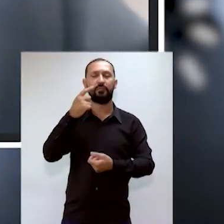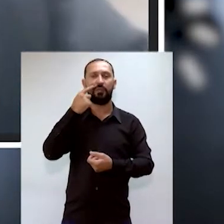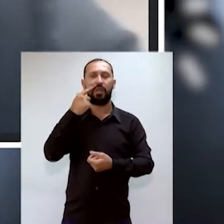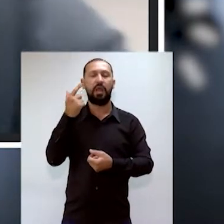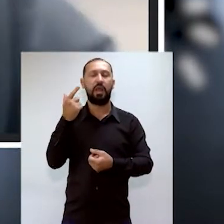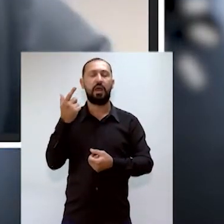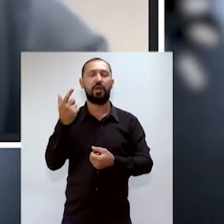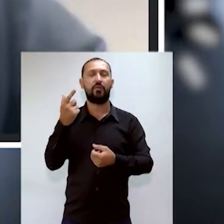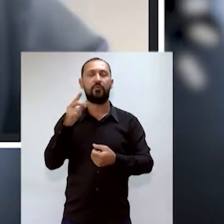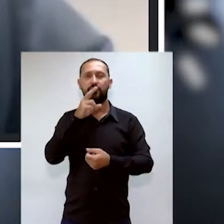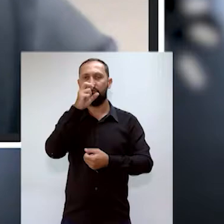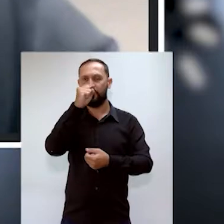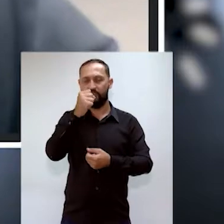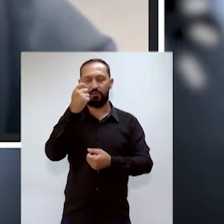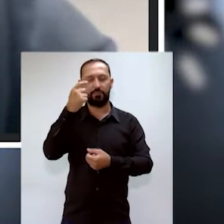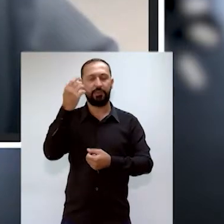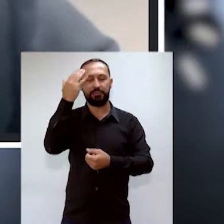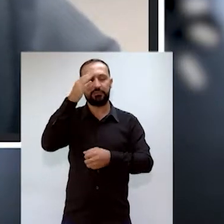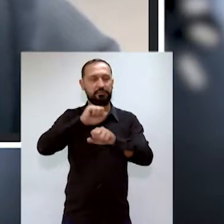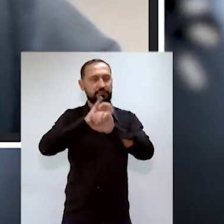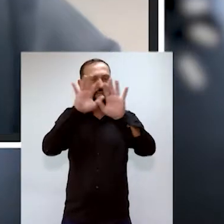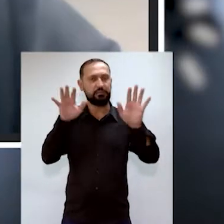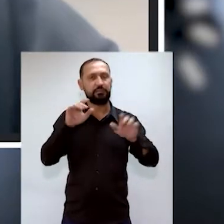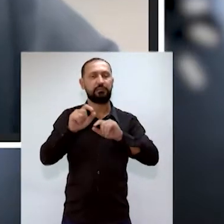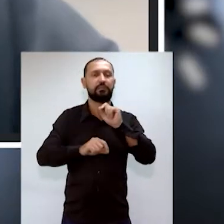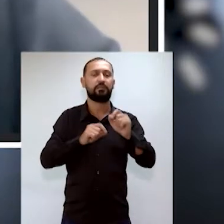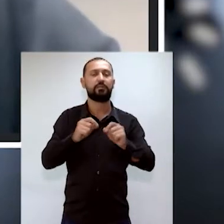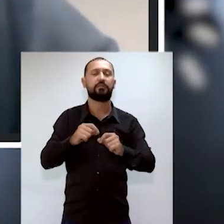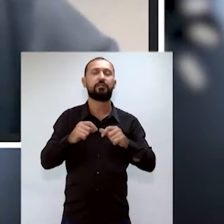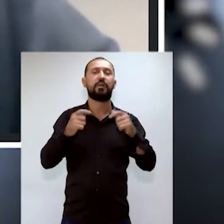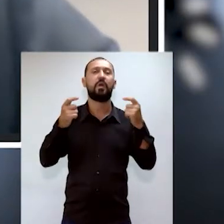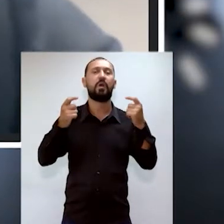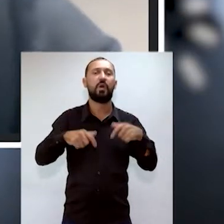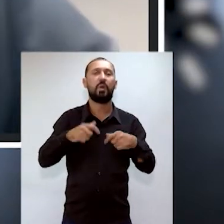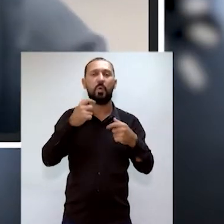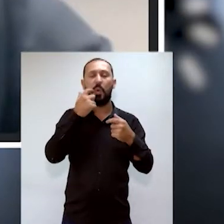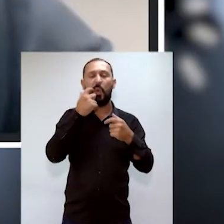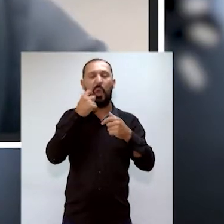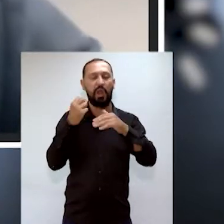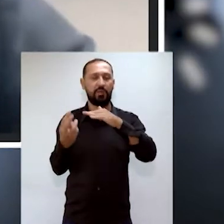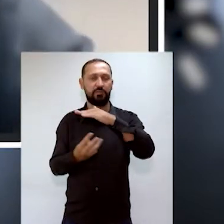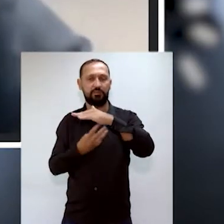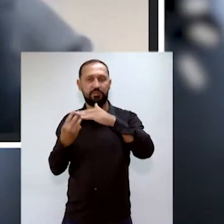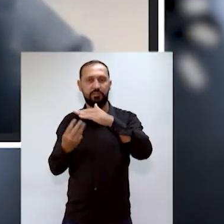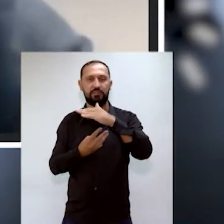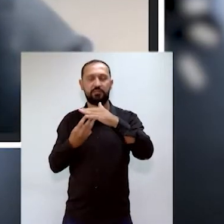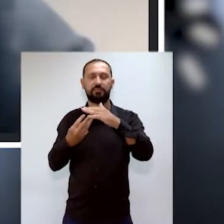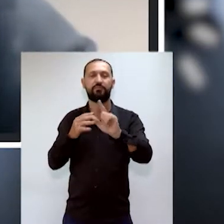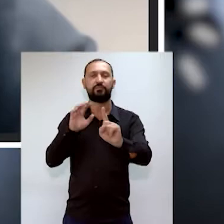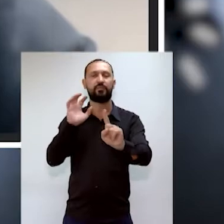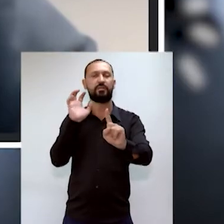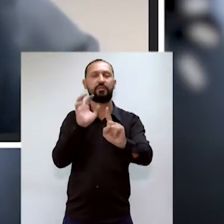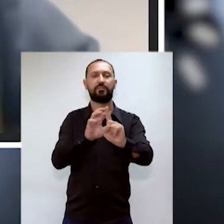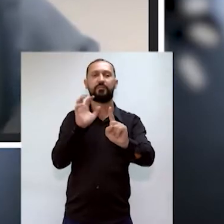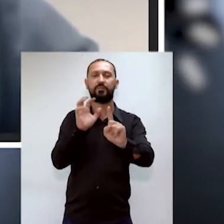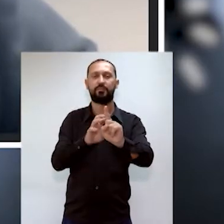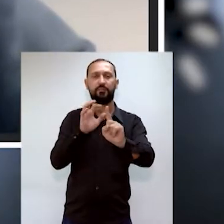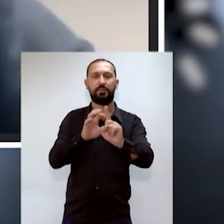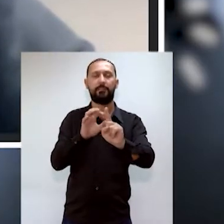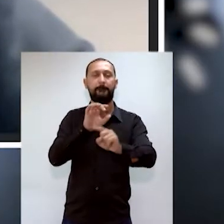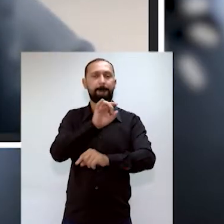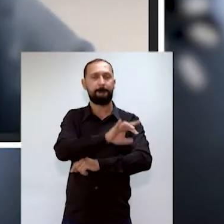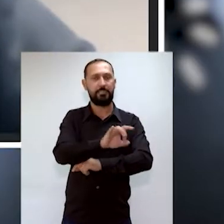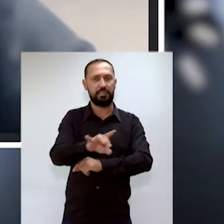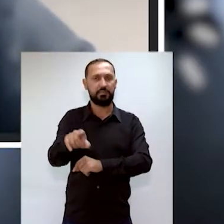O grande cerne da pesquisa é tentar entender onde e como a terceirização impacta na